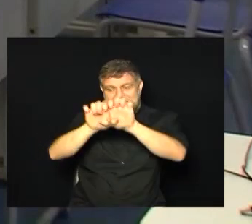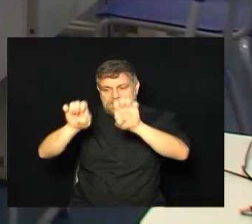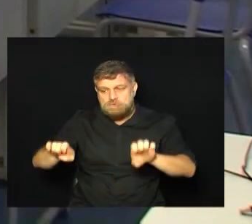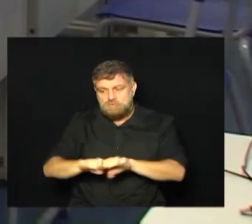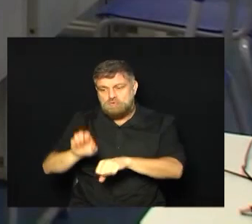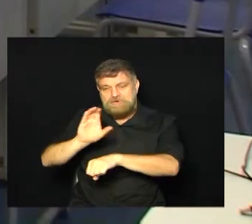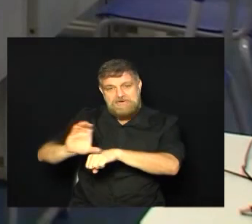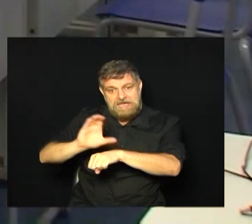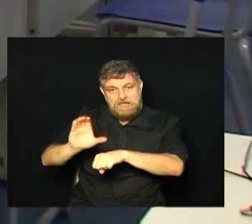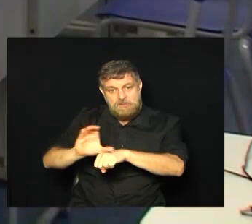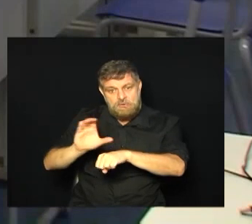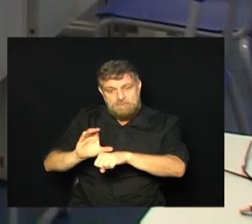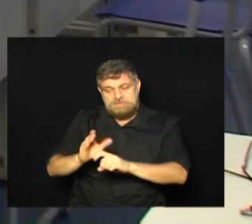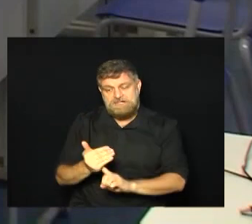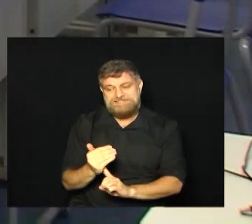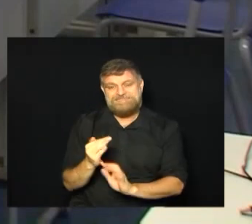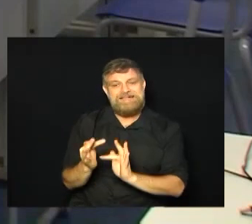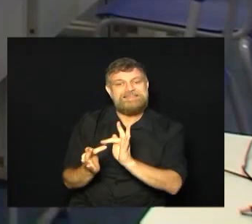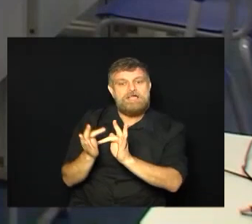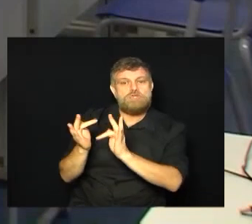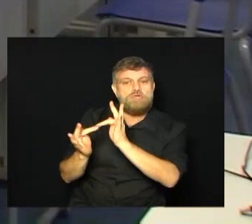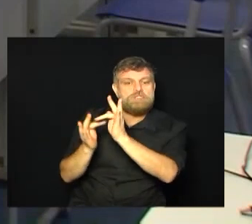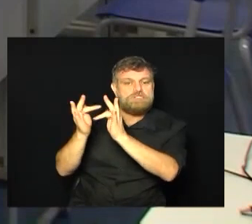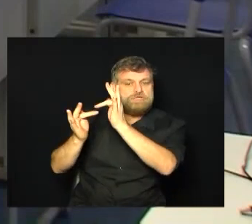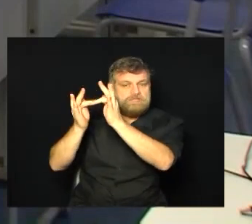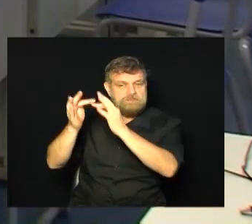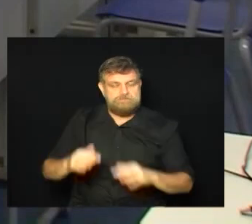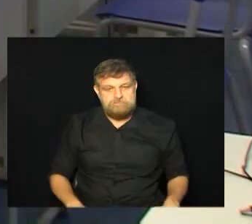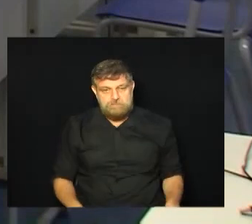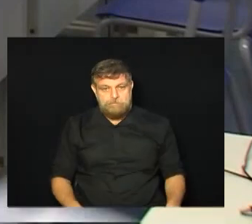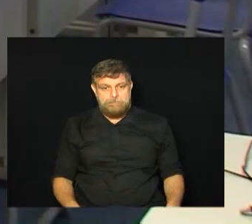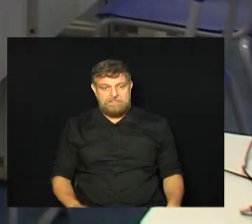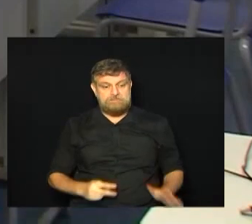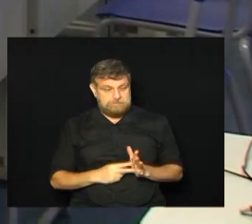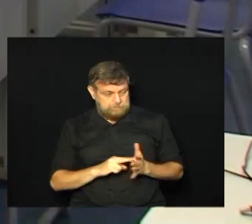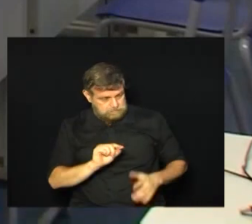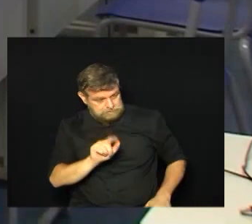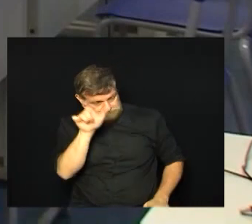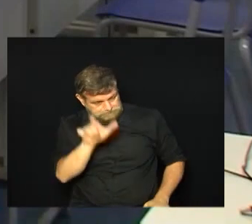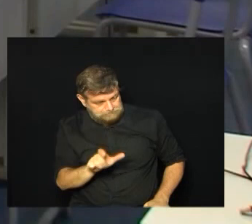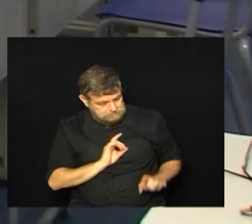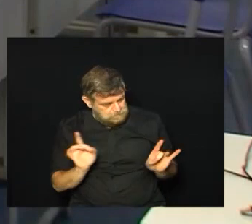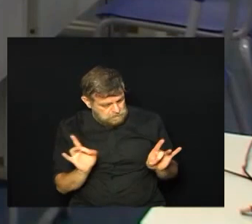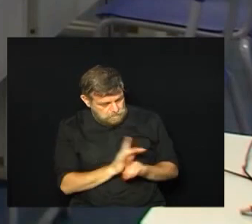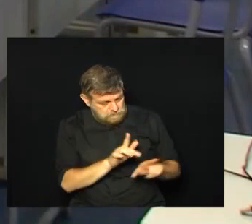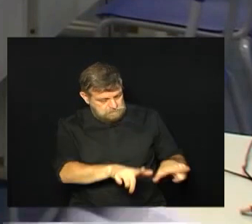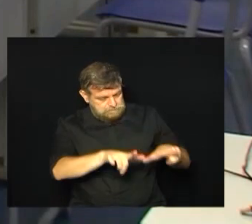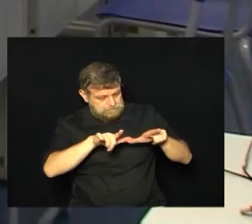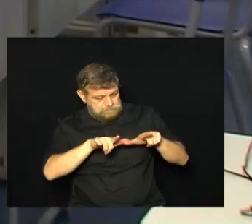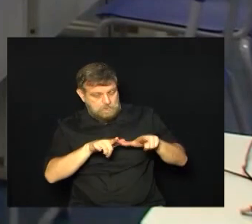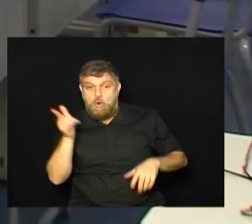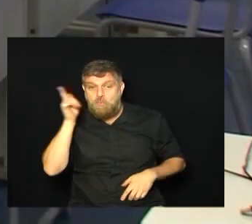cursos voltados para a área de tecnologia. Então, quer dizer, a pessoa ela sai preparada, né, para o